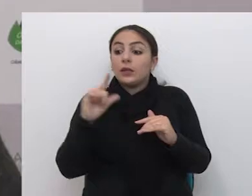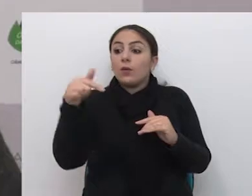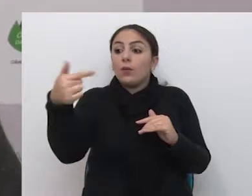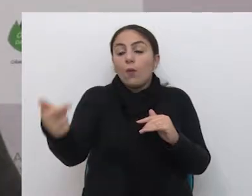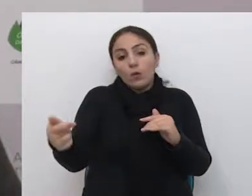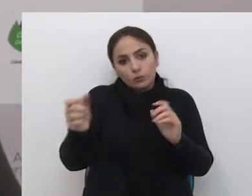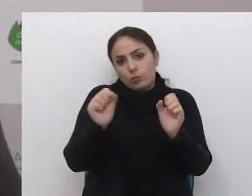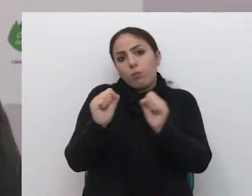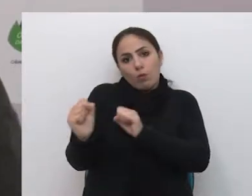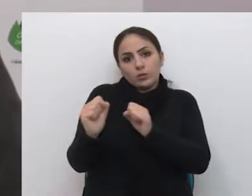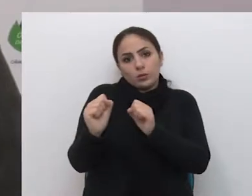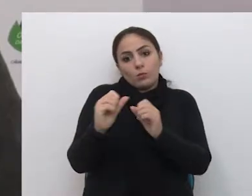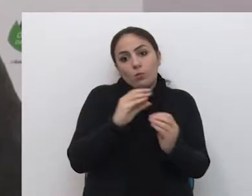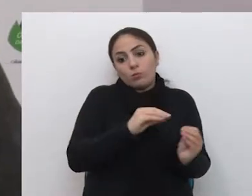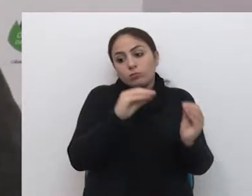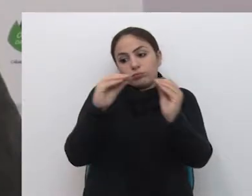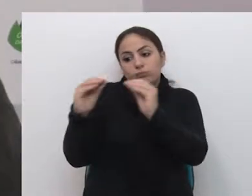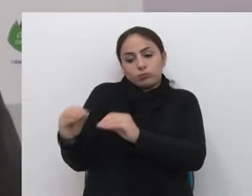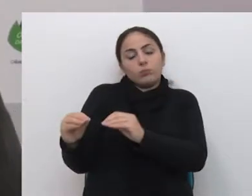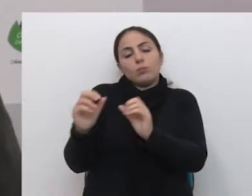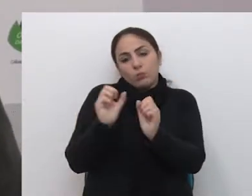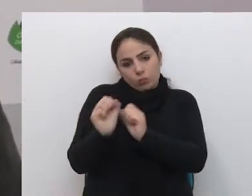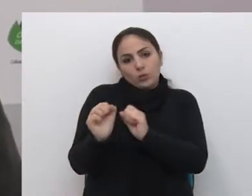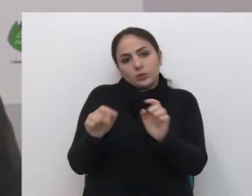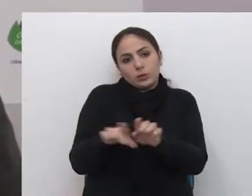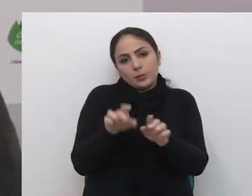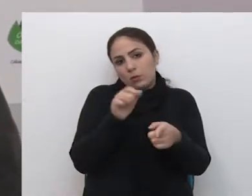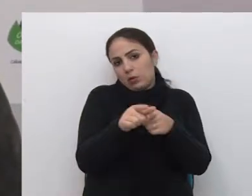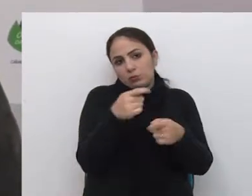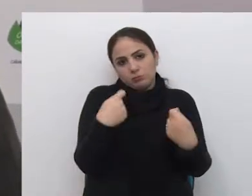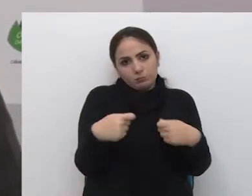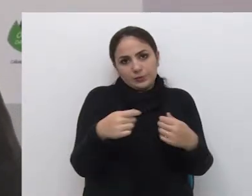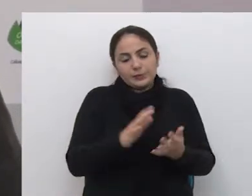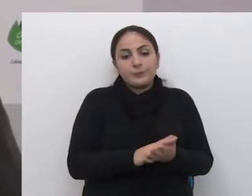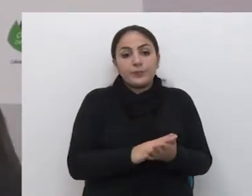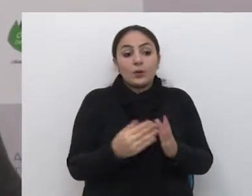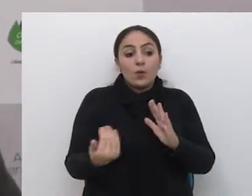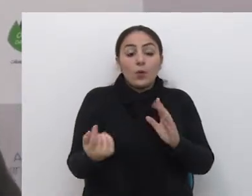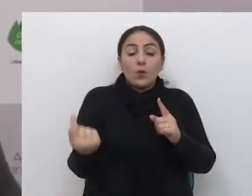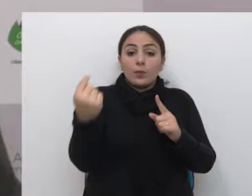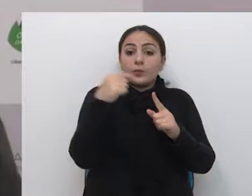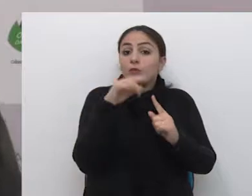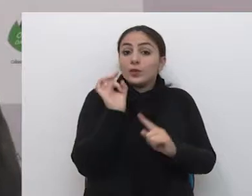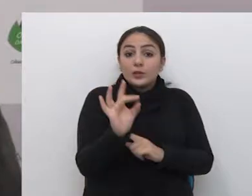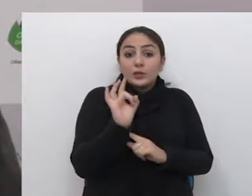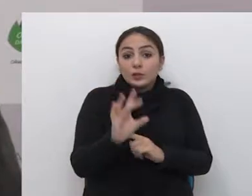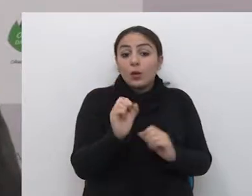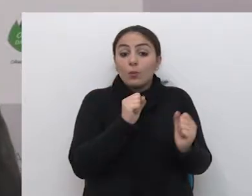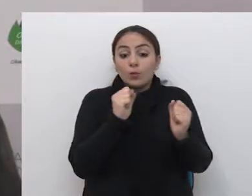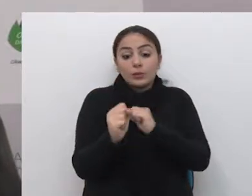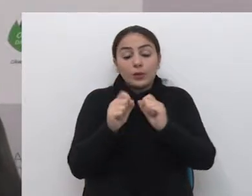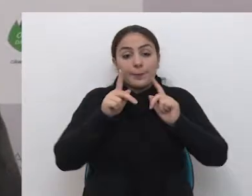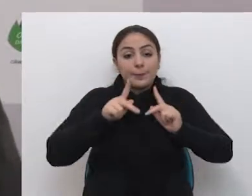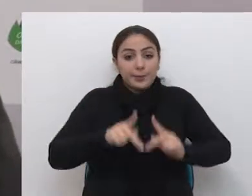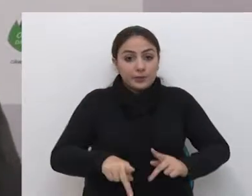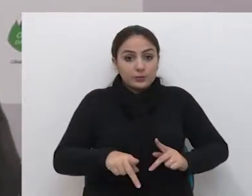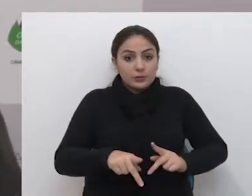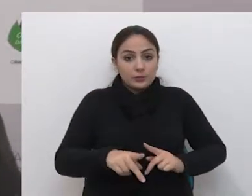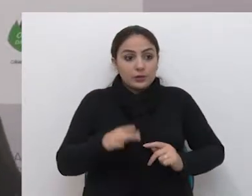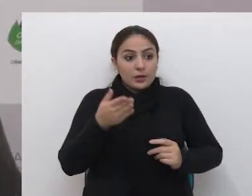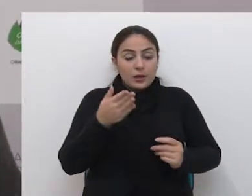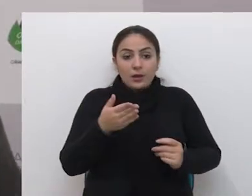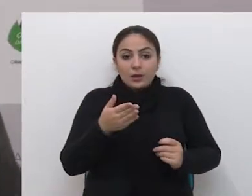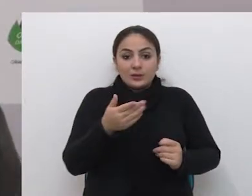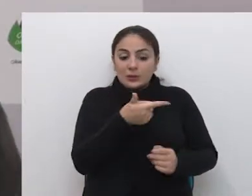outro na qual ela pudesse buscar refúgio, também o aluguel seria desnecessário. Então o objetivo do aluguel é tão somente possibilitar que a pessoa